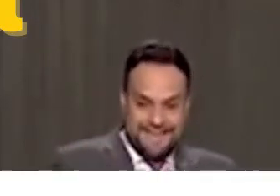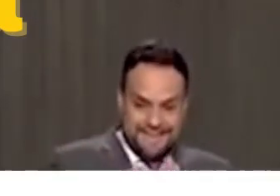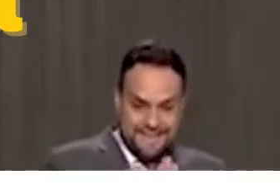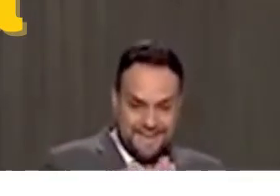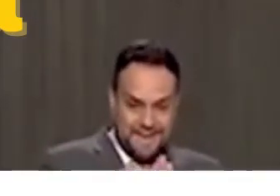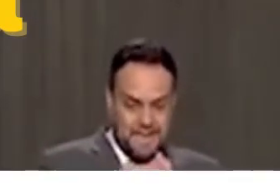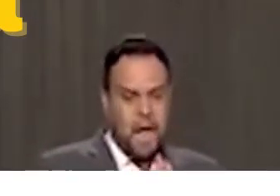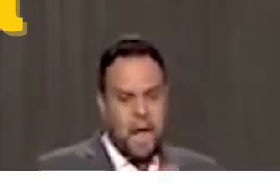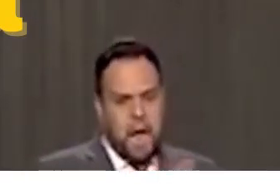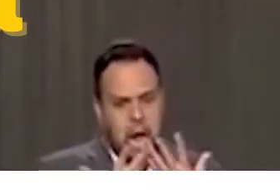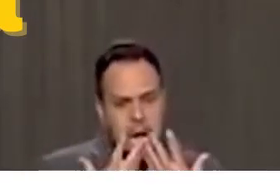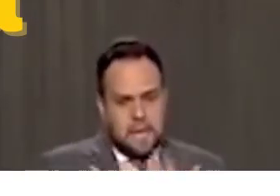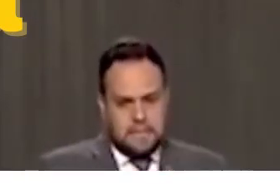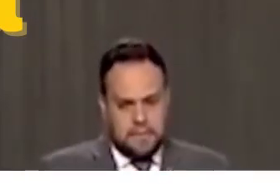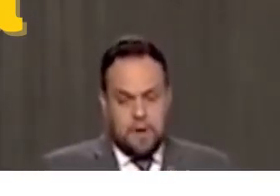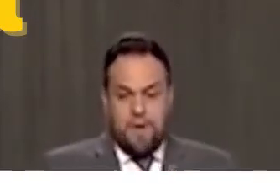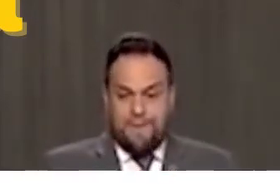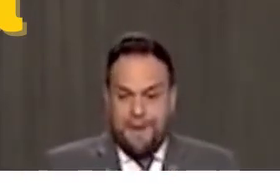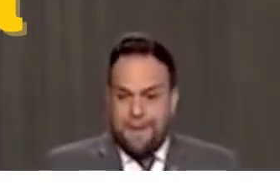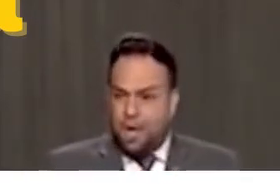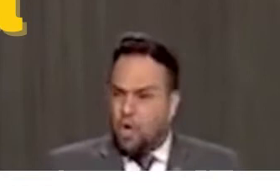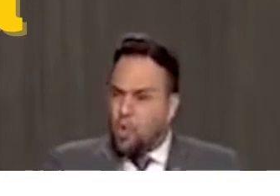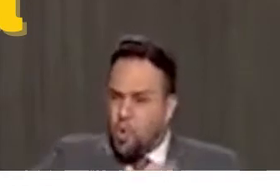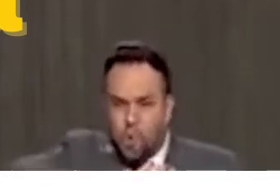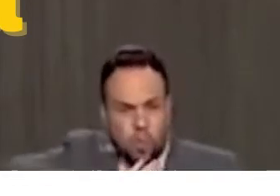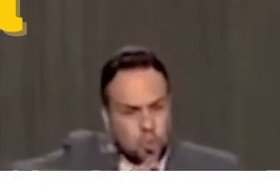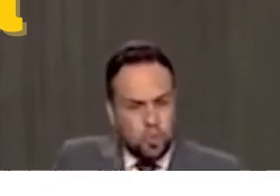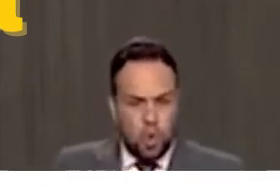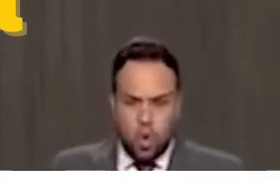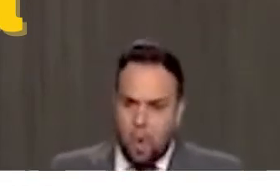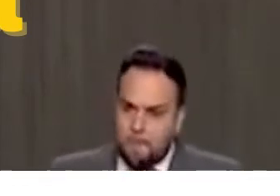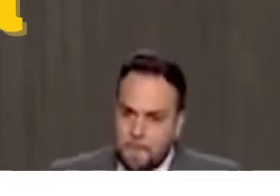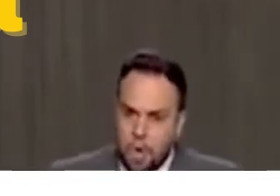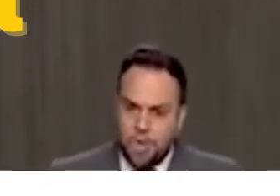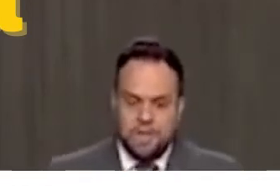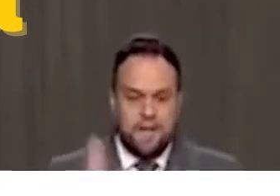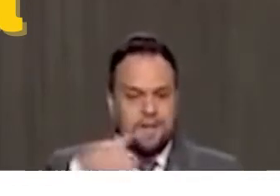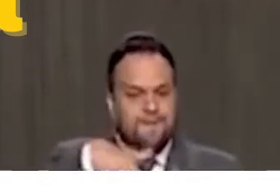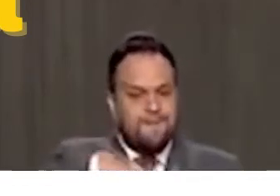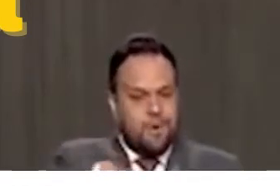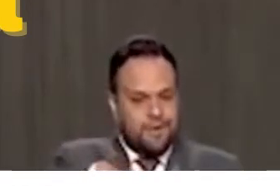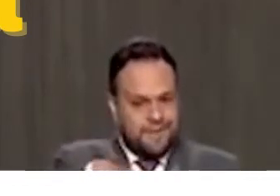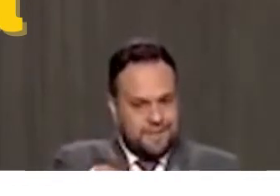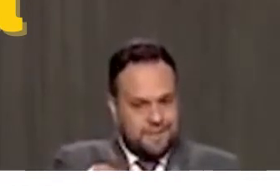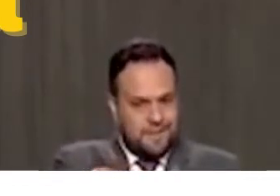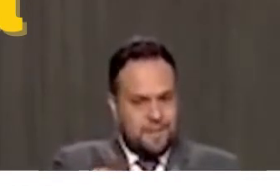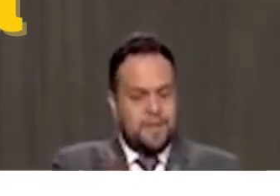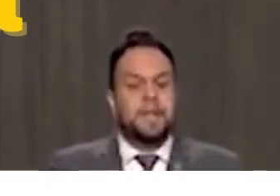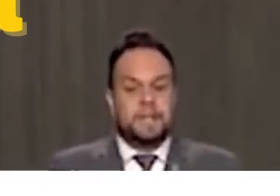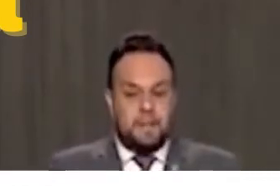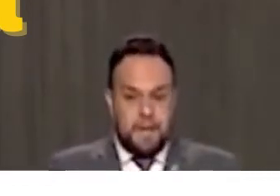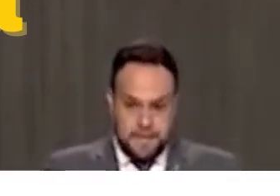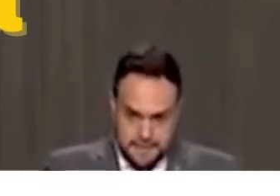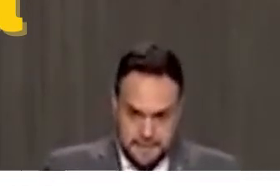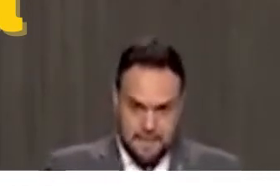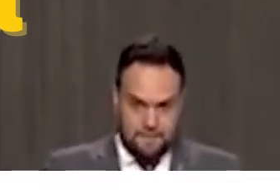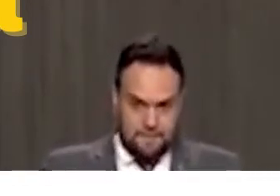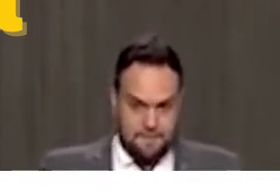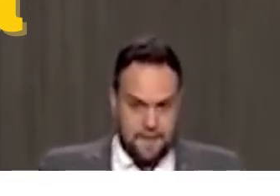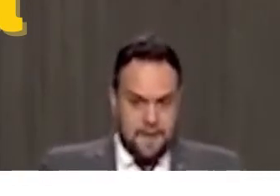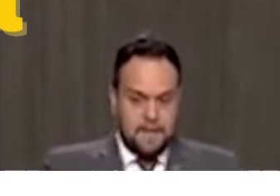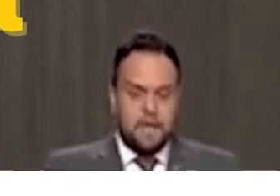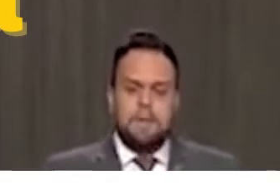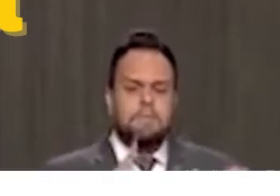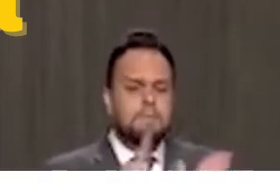Aceitamos para participar de todo o processo eleitoral, sem exceção. E a defesa agora fez alguns questionamentos ao